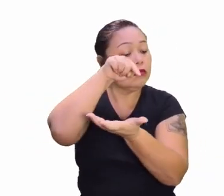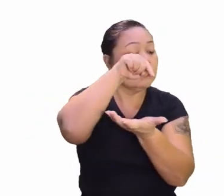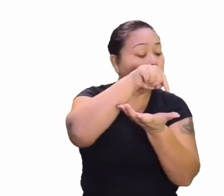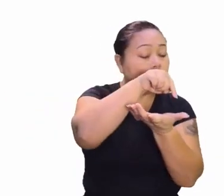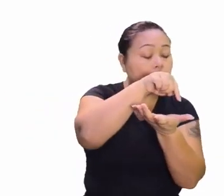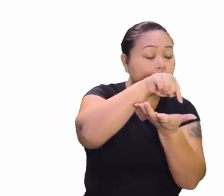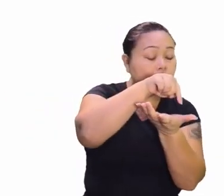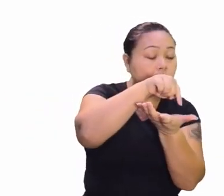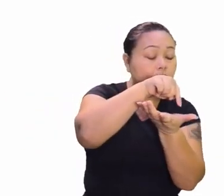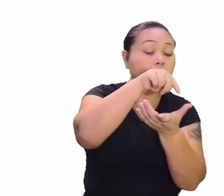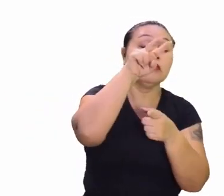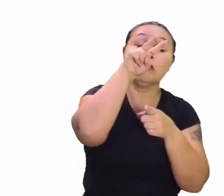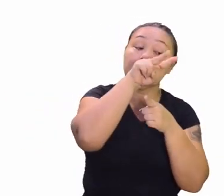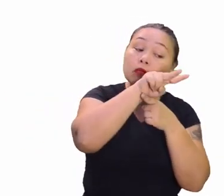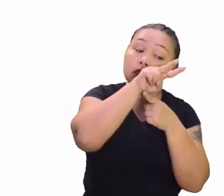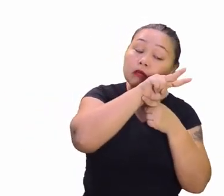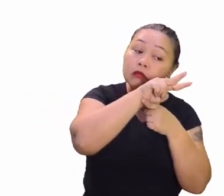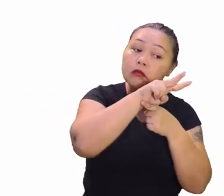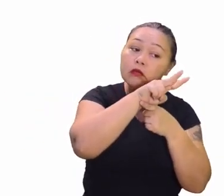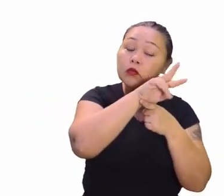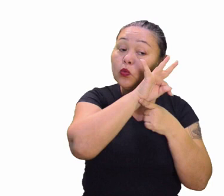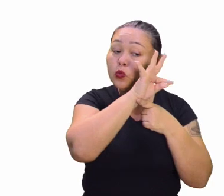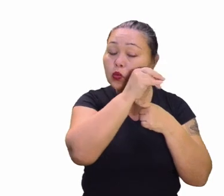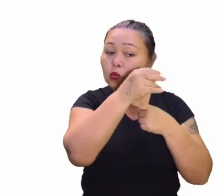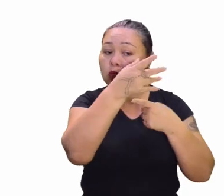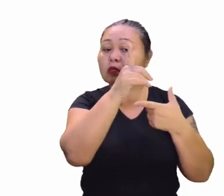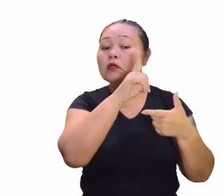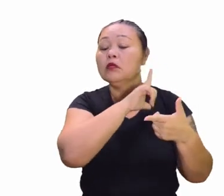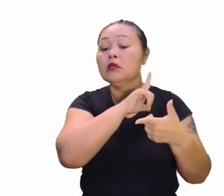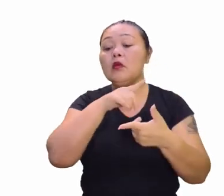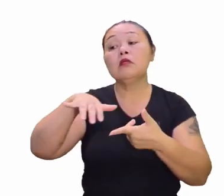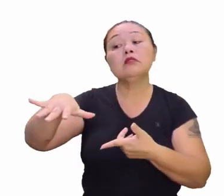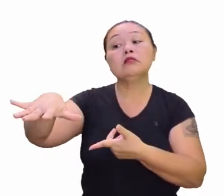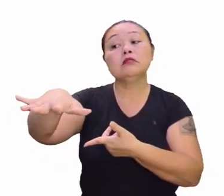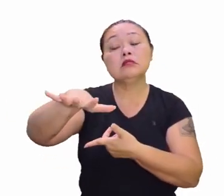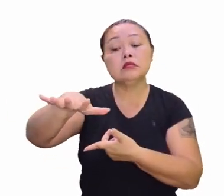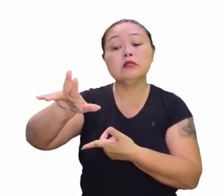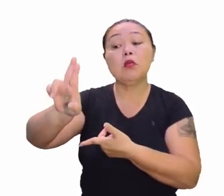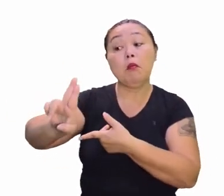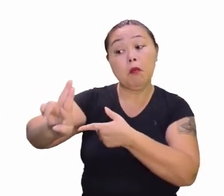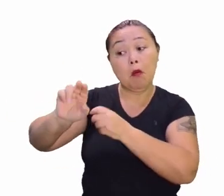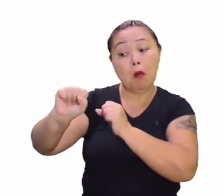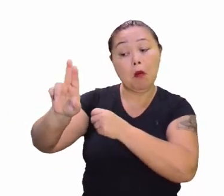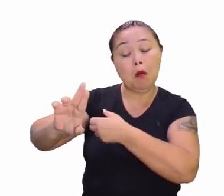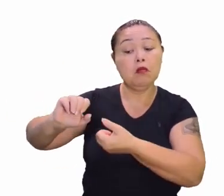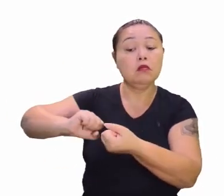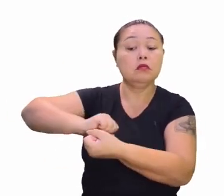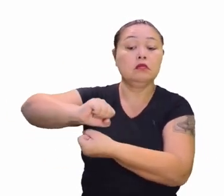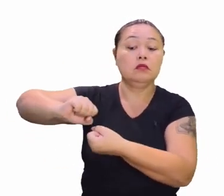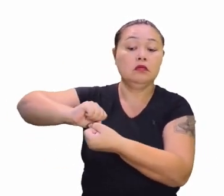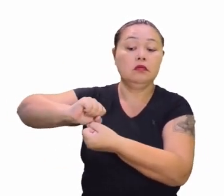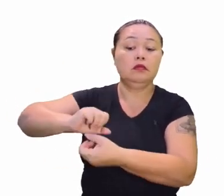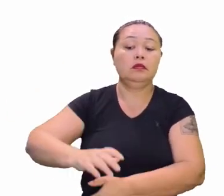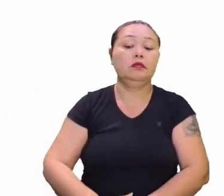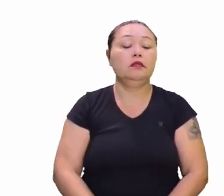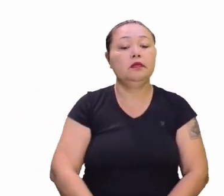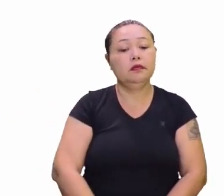Rondônia: proteção integral e de uso sustentável.